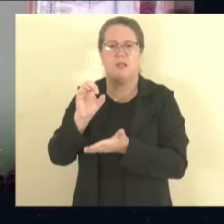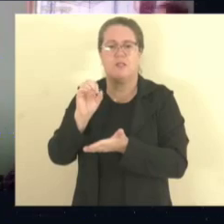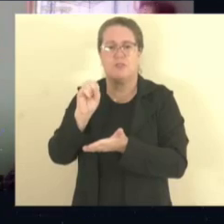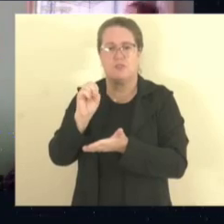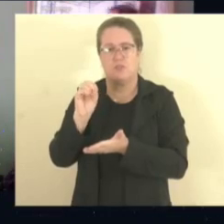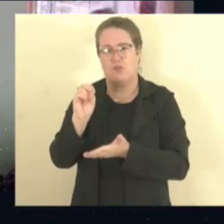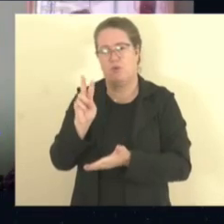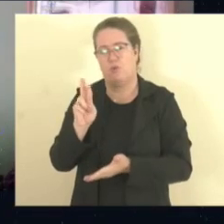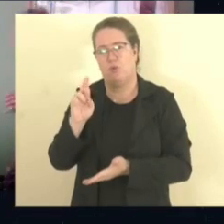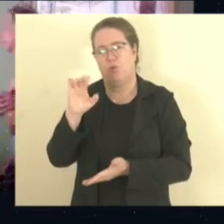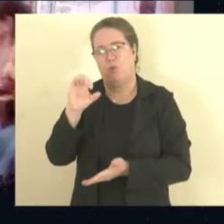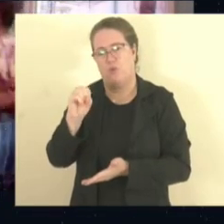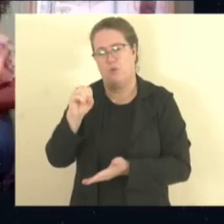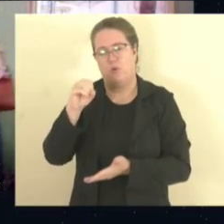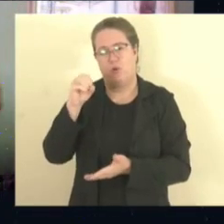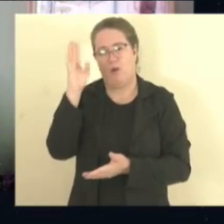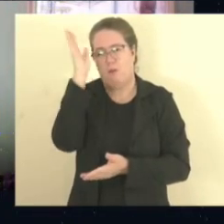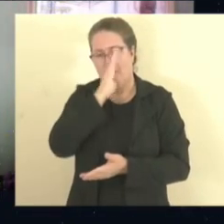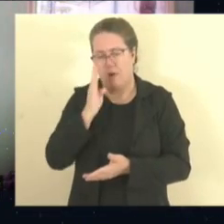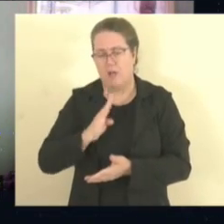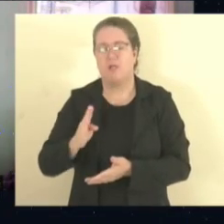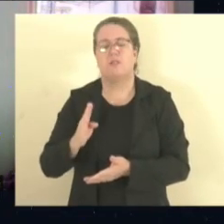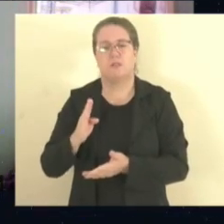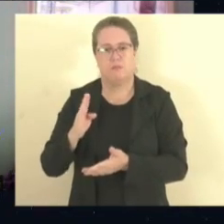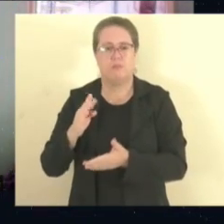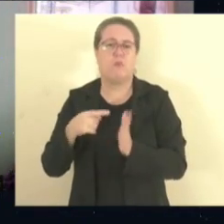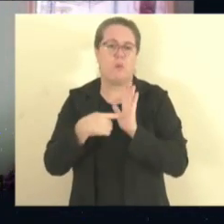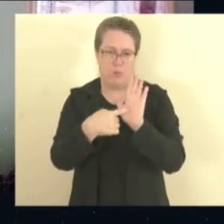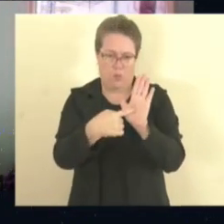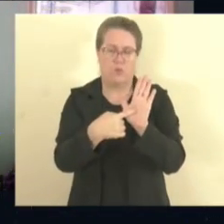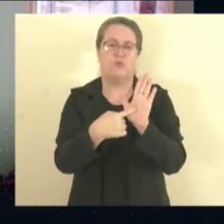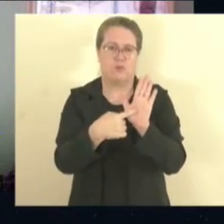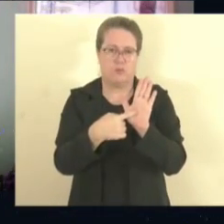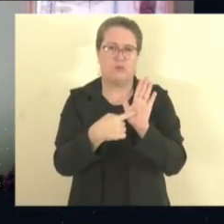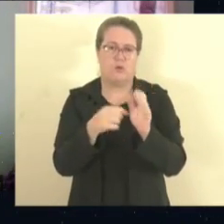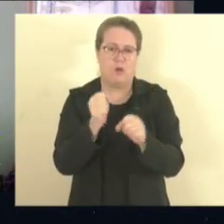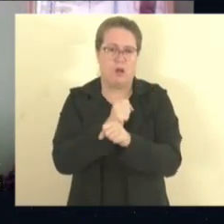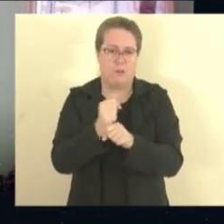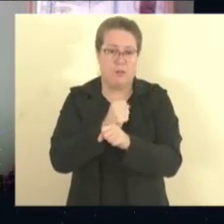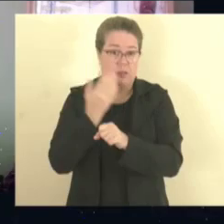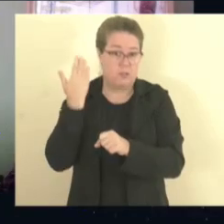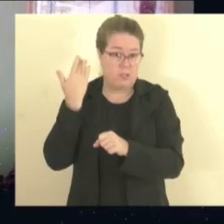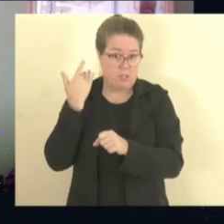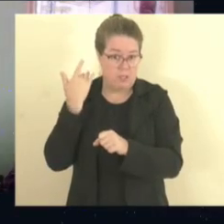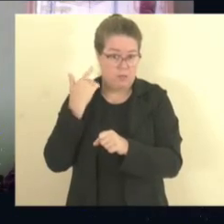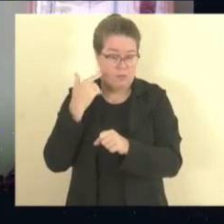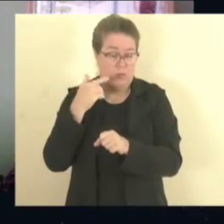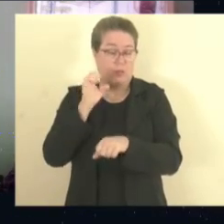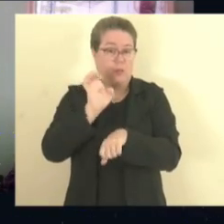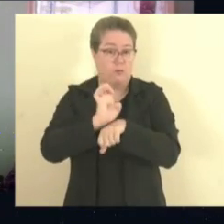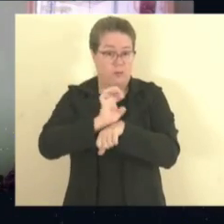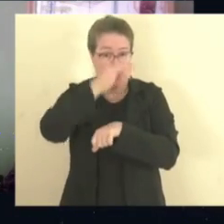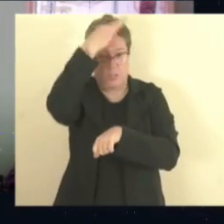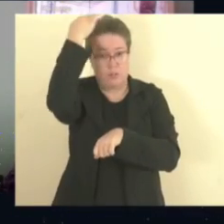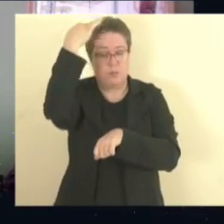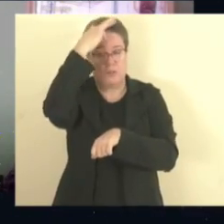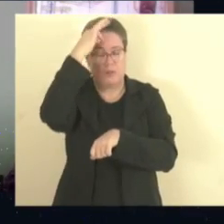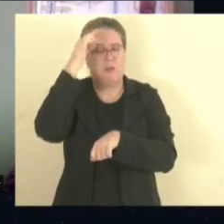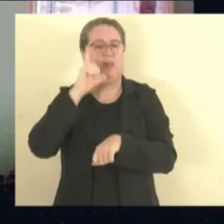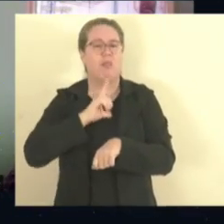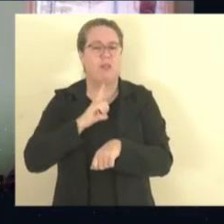que atribuiu esse ano, inclusive ano passado, inclusive esse ano, ao Estado do Espírito Santo nota A de capacidade de pagamento